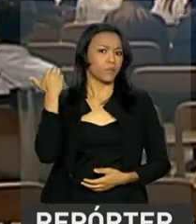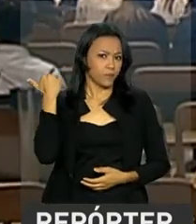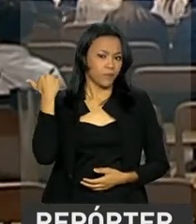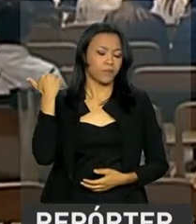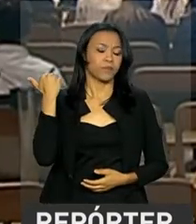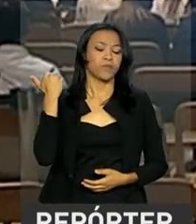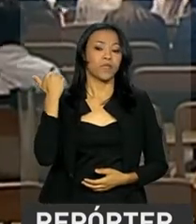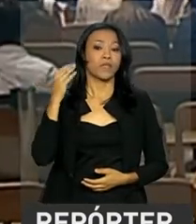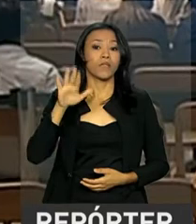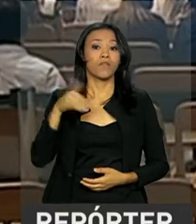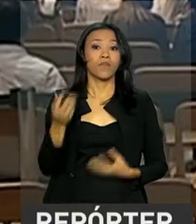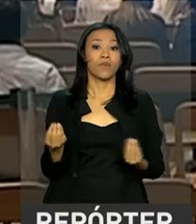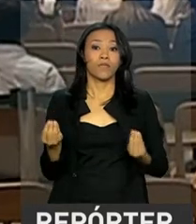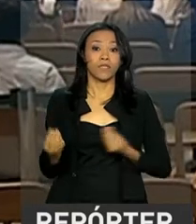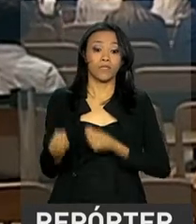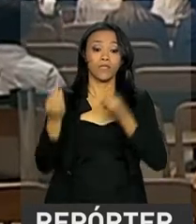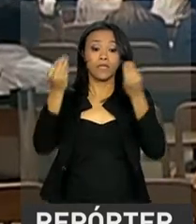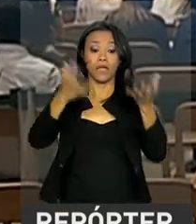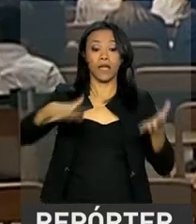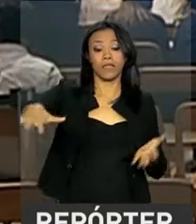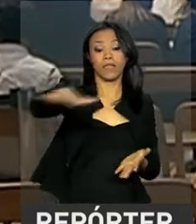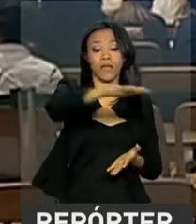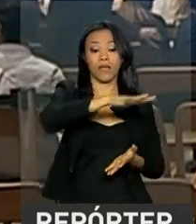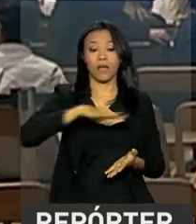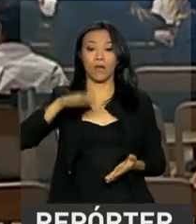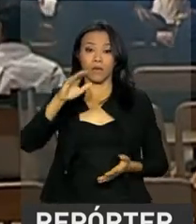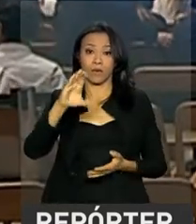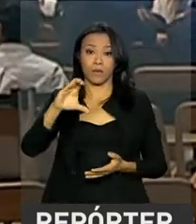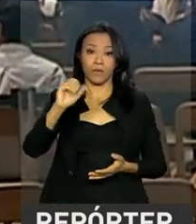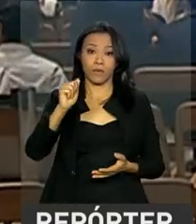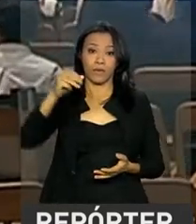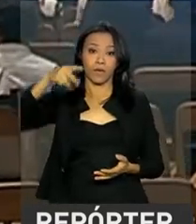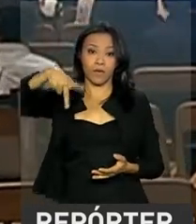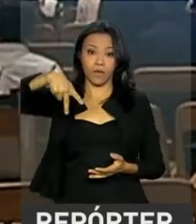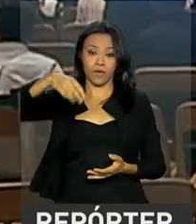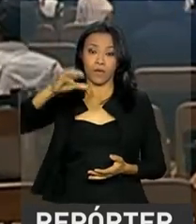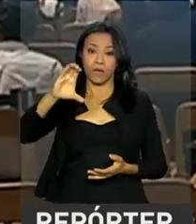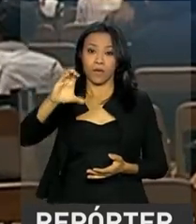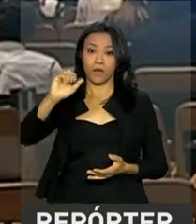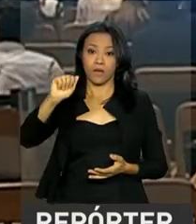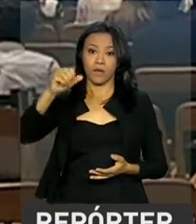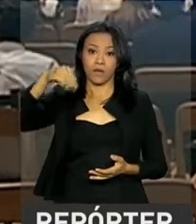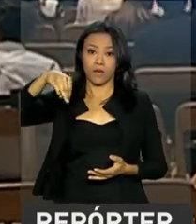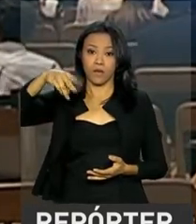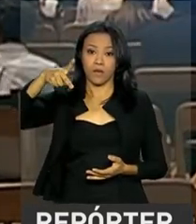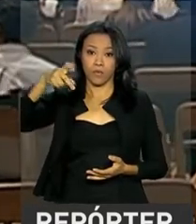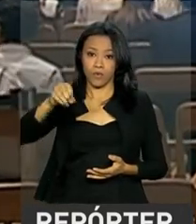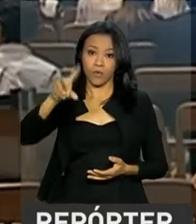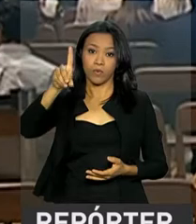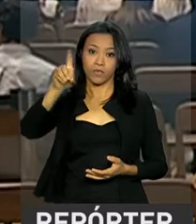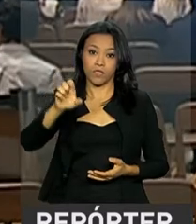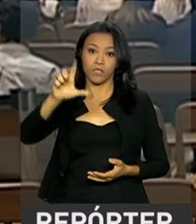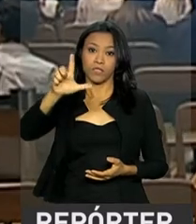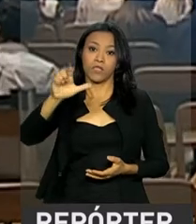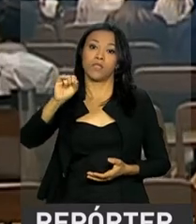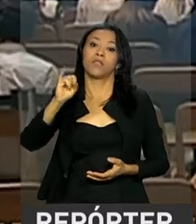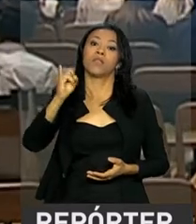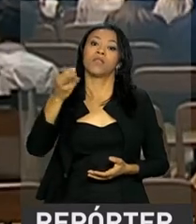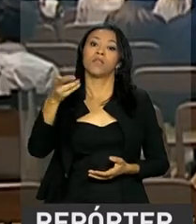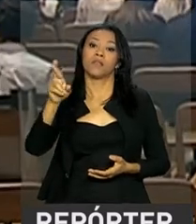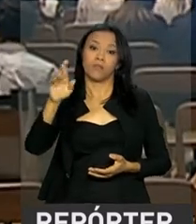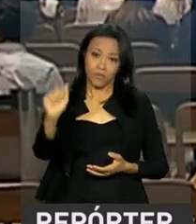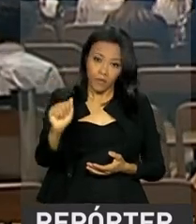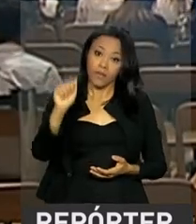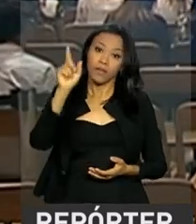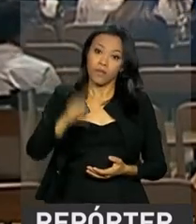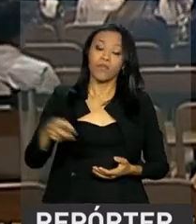concedido o campo de Libra na Bacia de Santos. Ao todo, são 8 blocos que vão ser leiloados nesta sexta-feira aqui no Rio